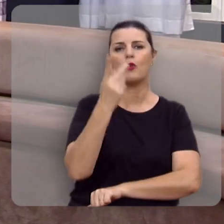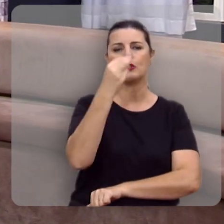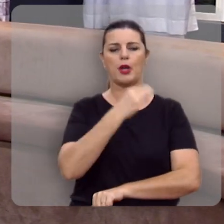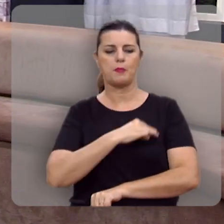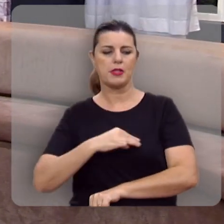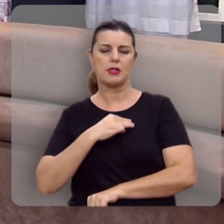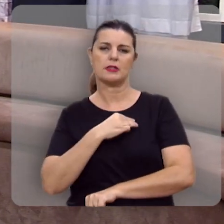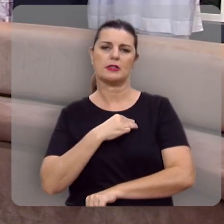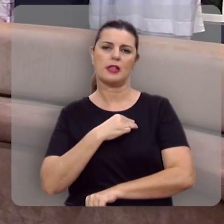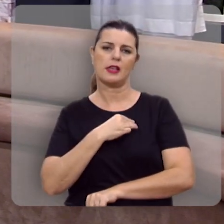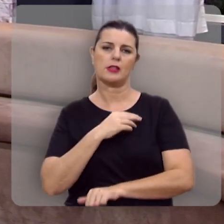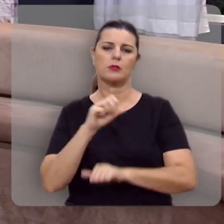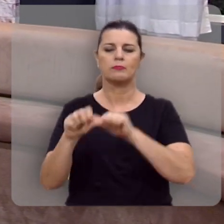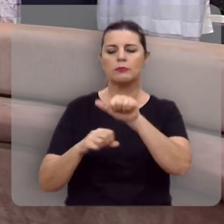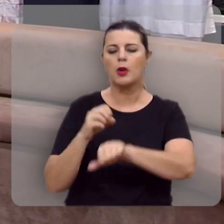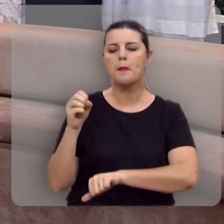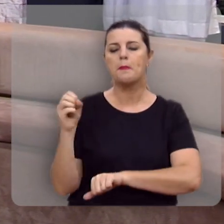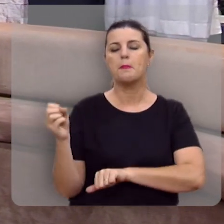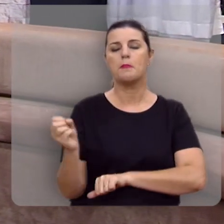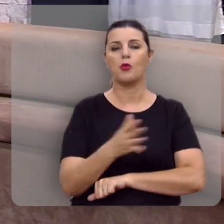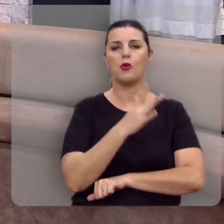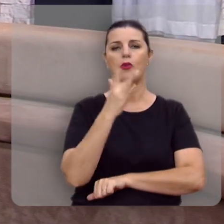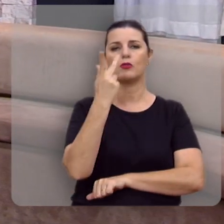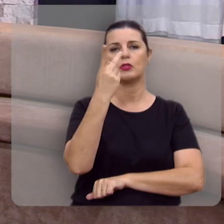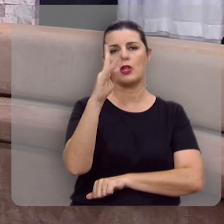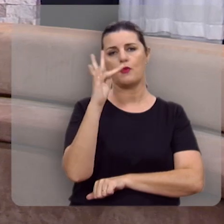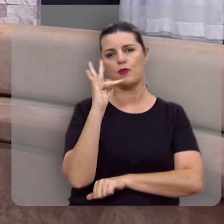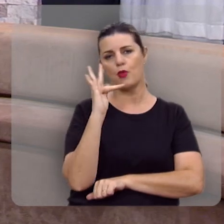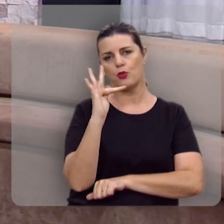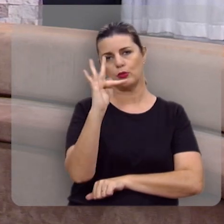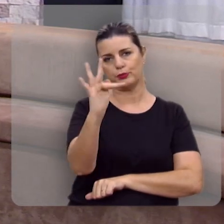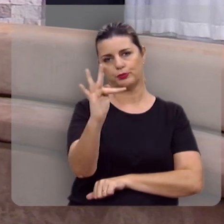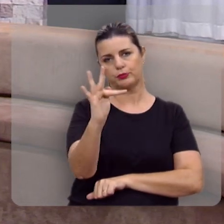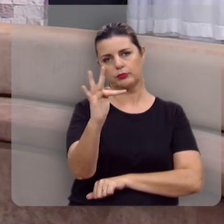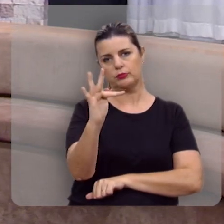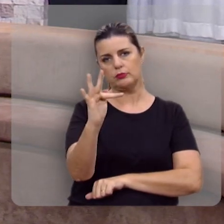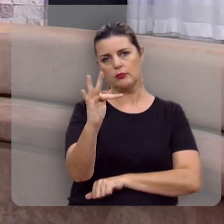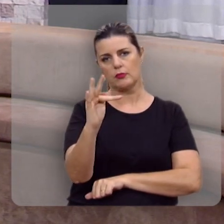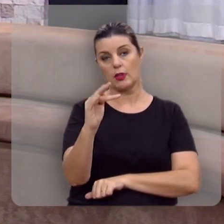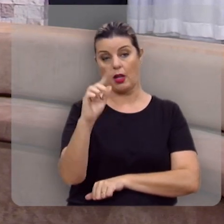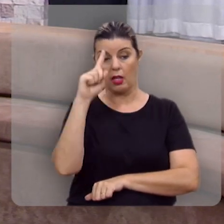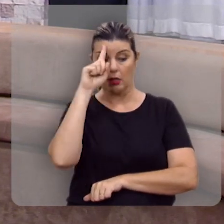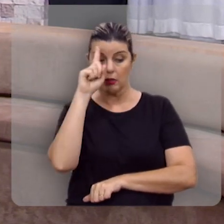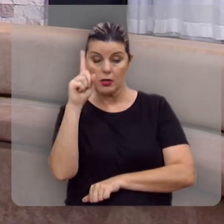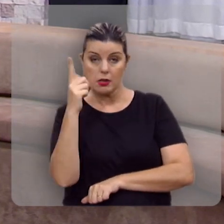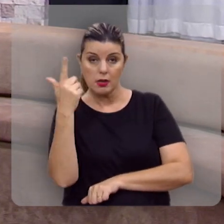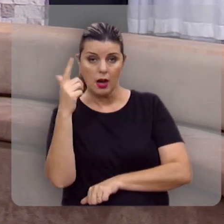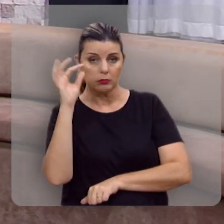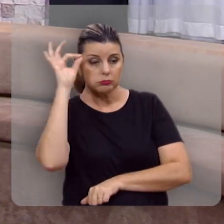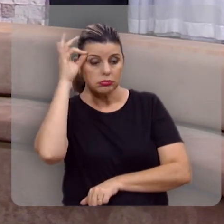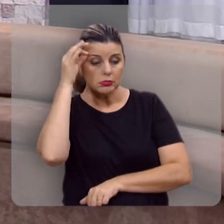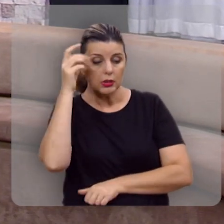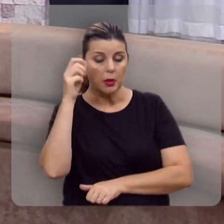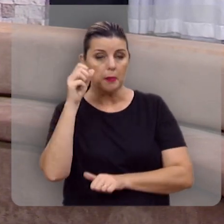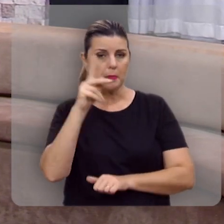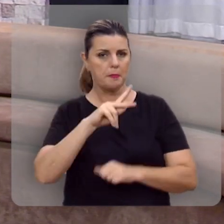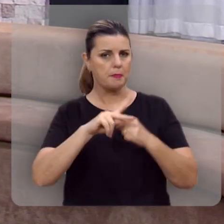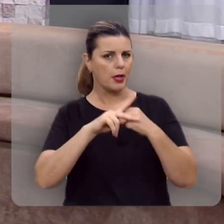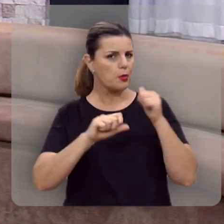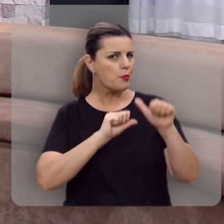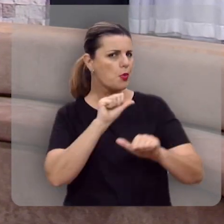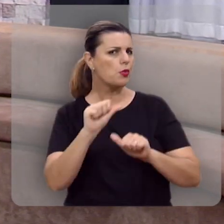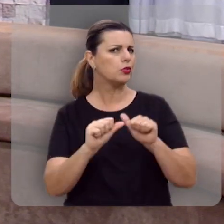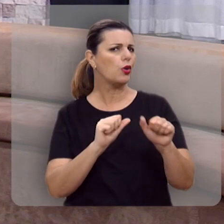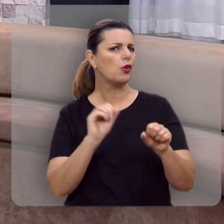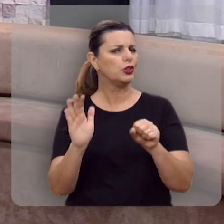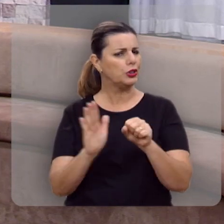Ele está pronto a restaurar o seu futuro. A partir daquele dia, Pedro foi um outro homem. Um